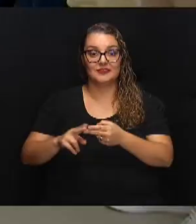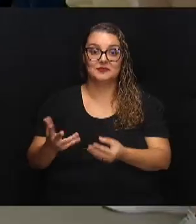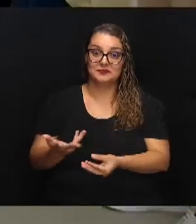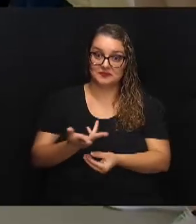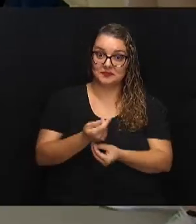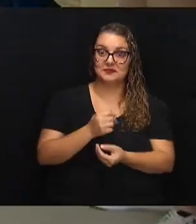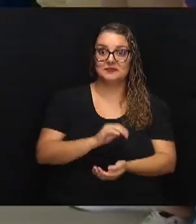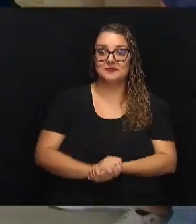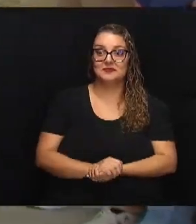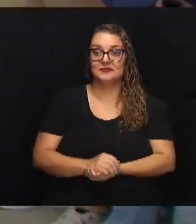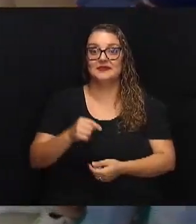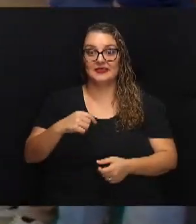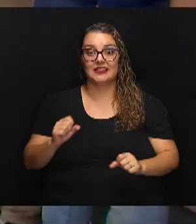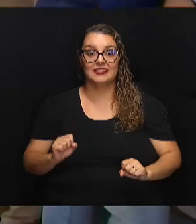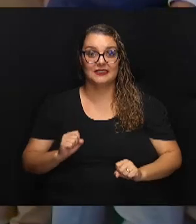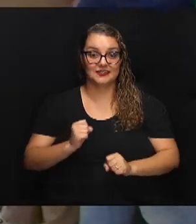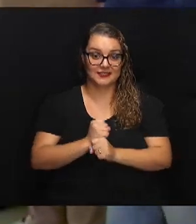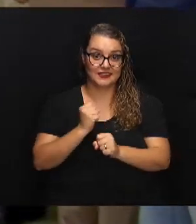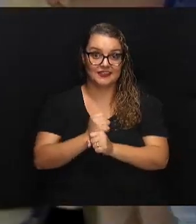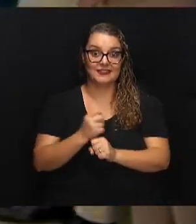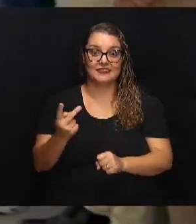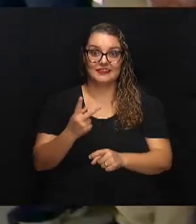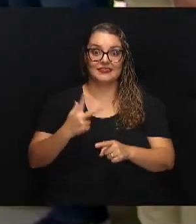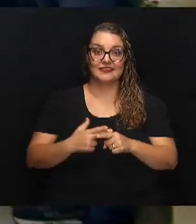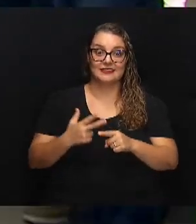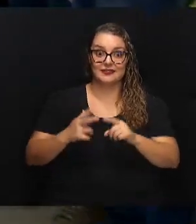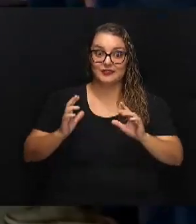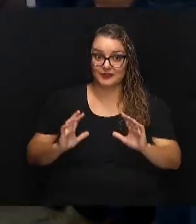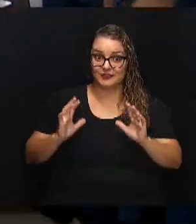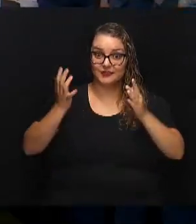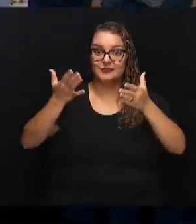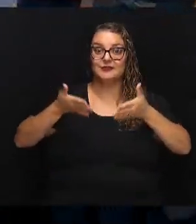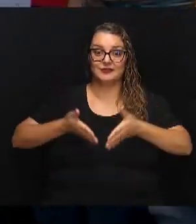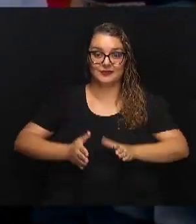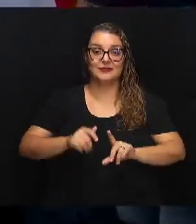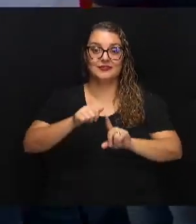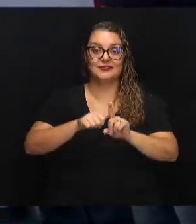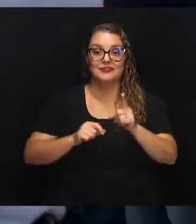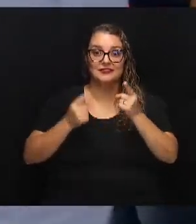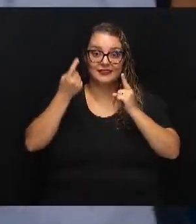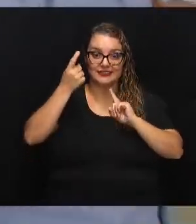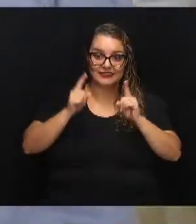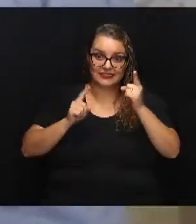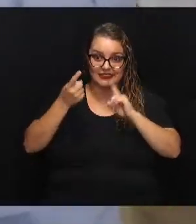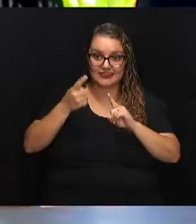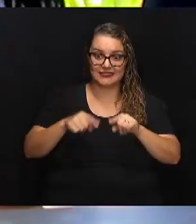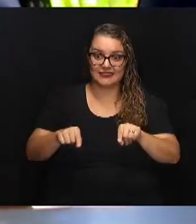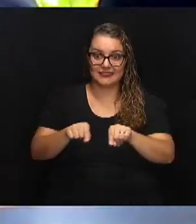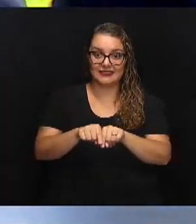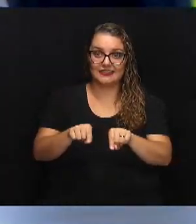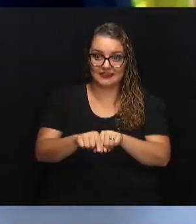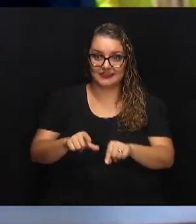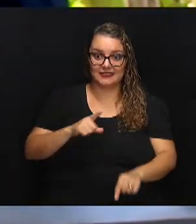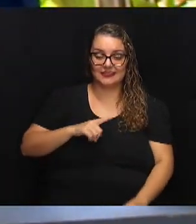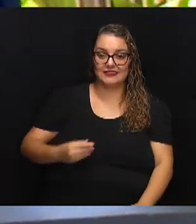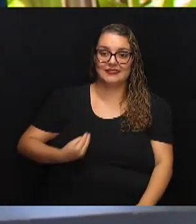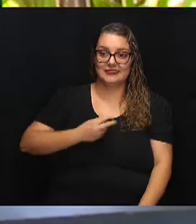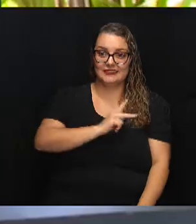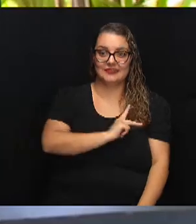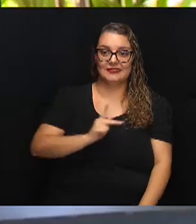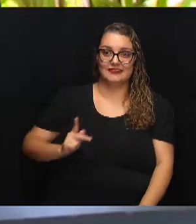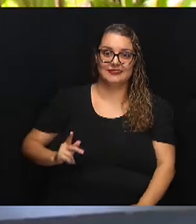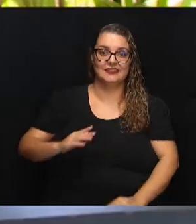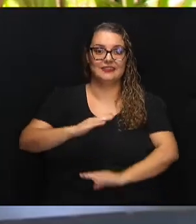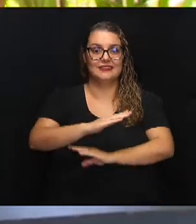artísticas. Neste ano, a segunda edição comemorou os nascidos no mês de fevereiro e contou com a presença do presidente da